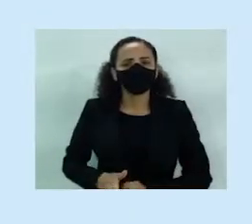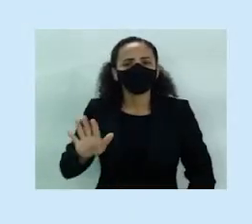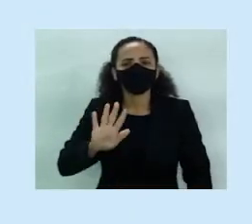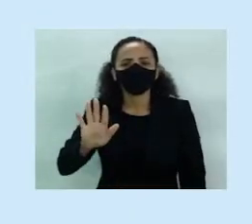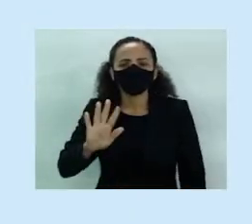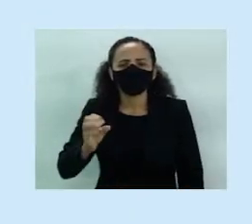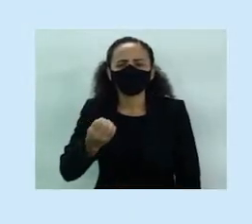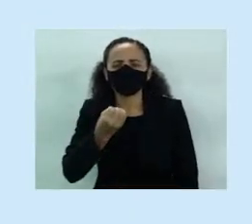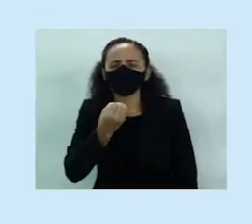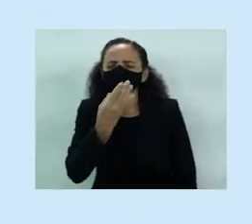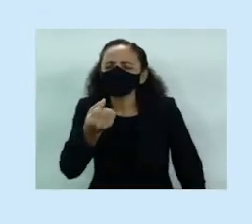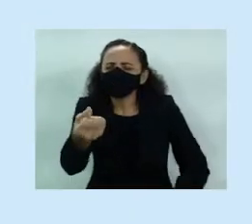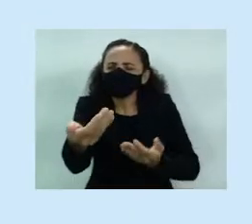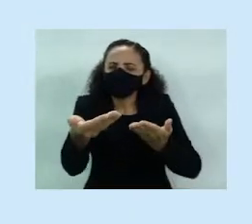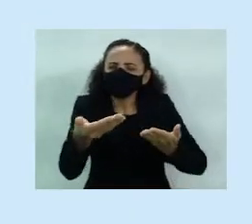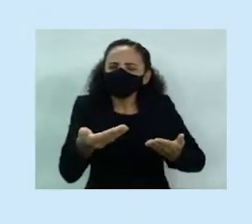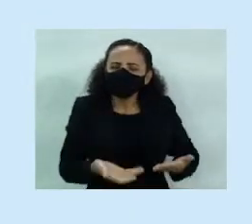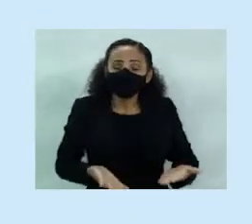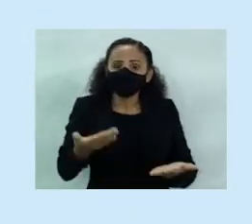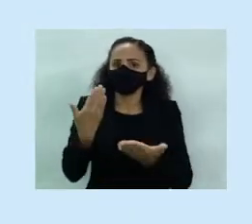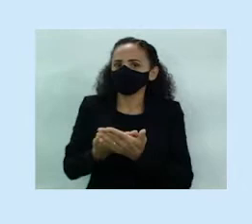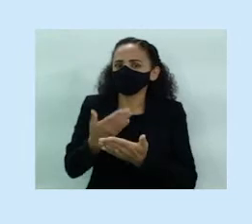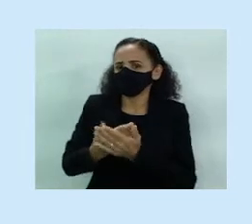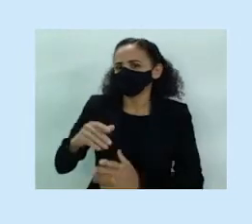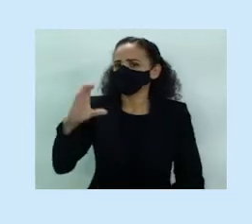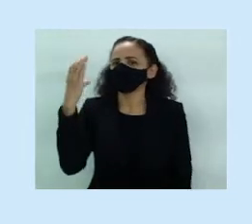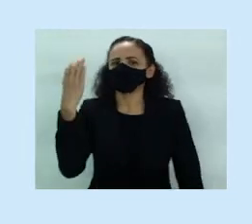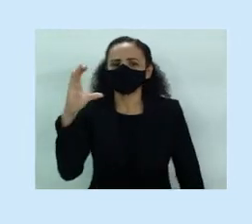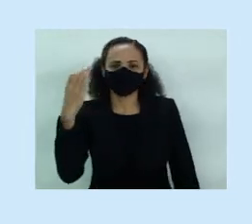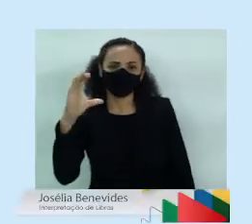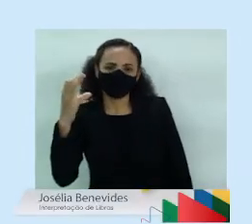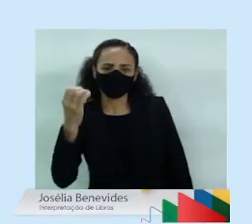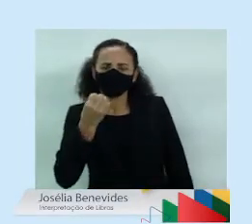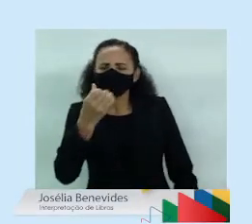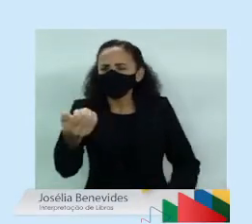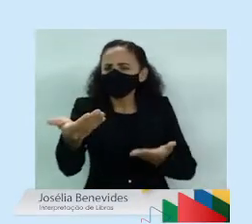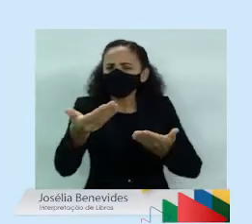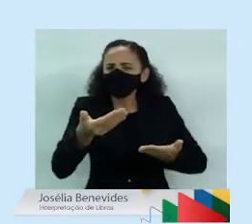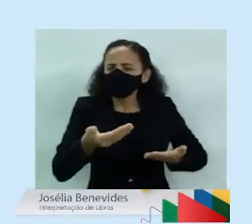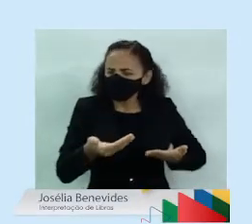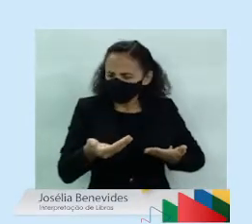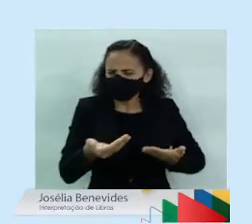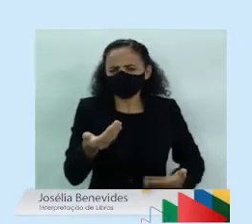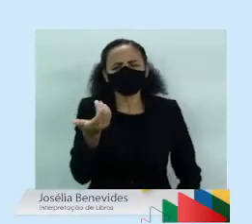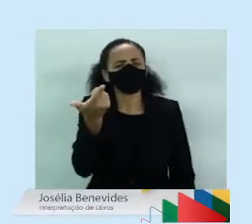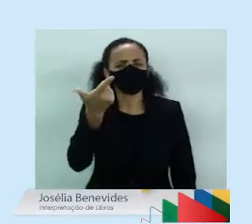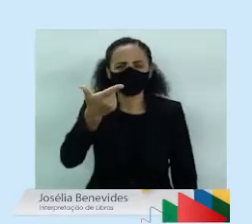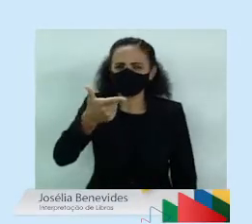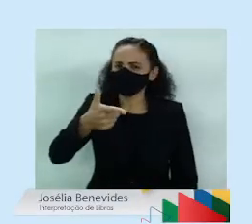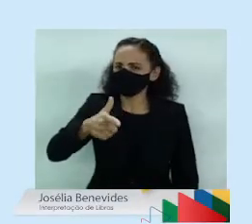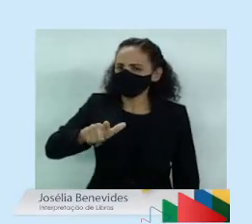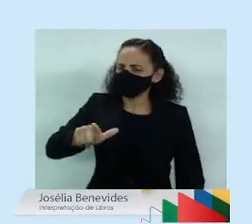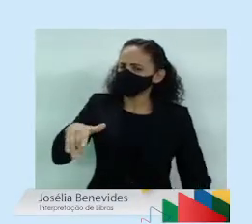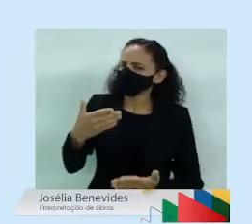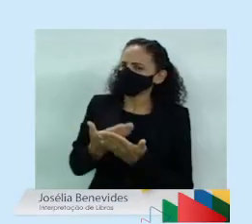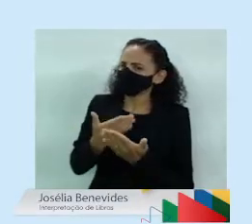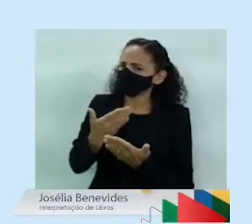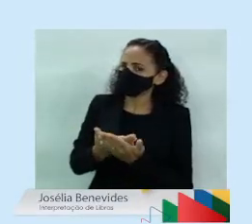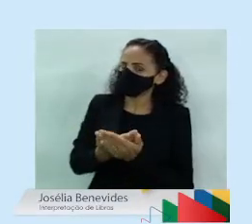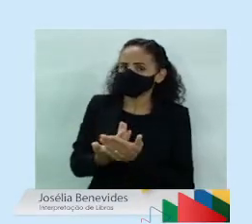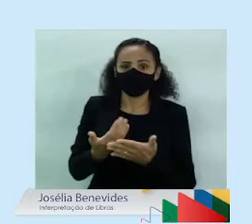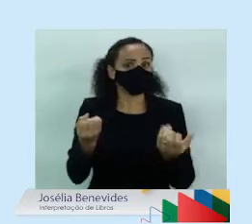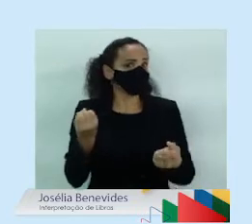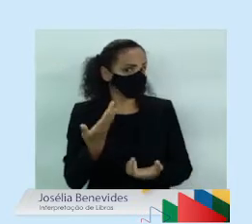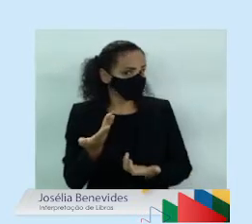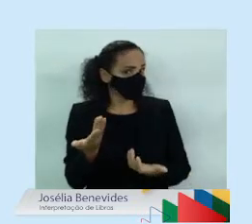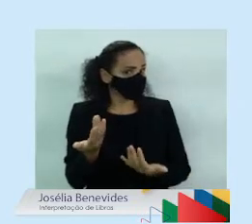Olá, estudantes, sejam bem-vindos a mais uma aula de ciências. Sejam bem-vindos novamente, né, estudantes? Mas antes disso,